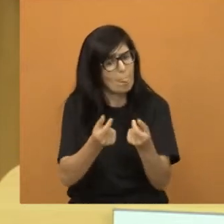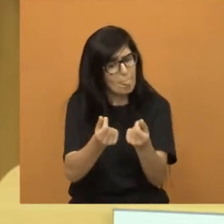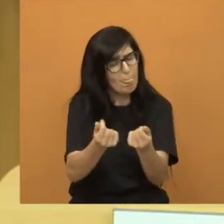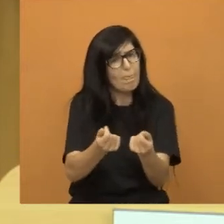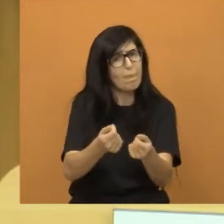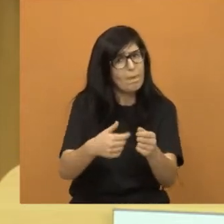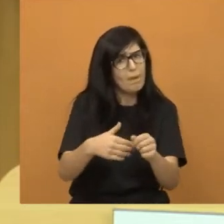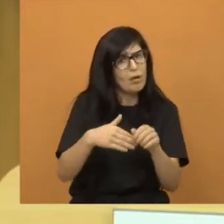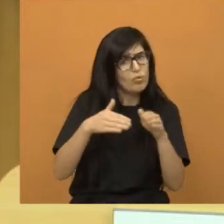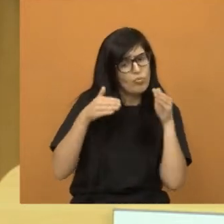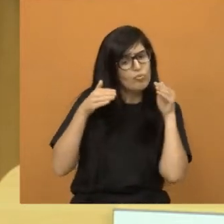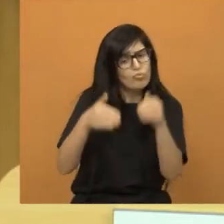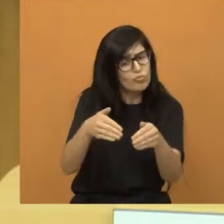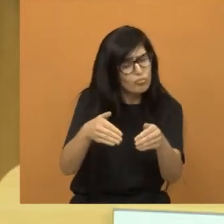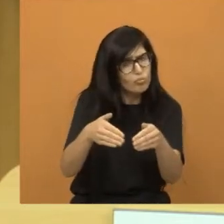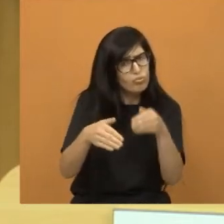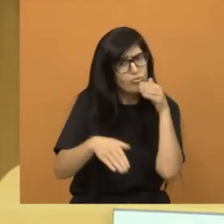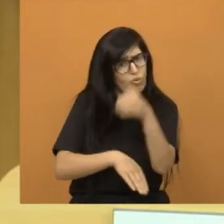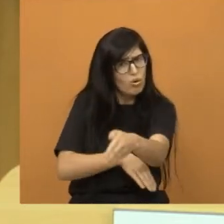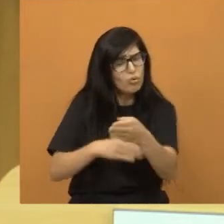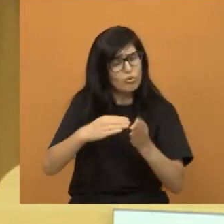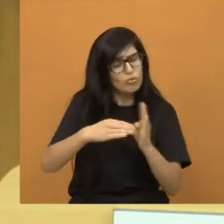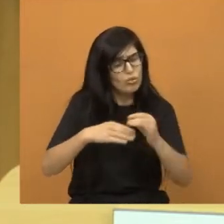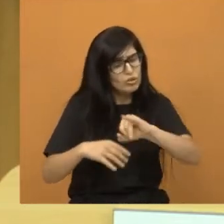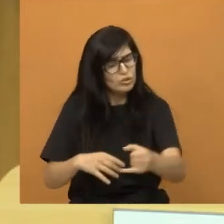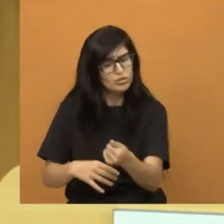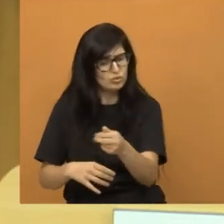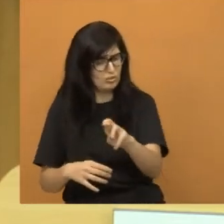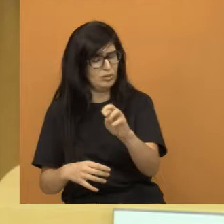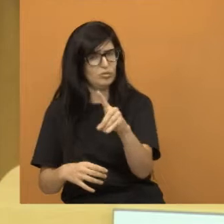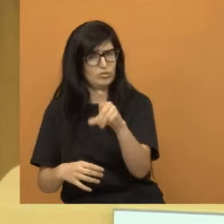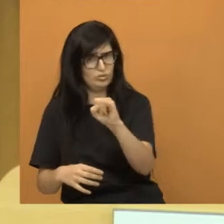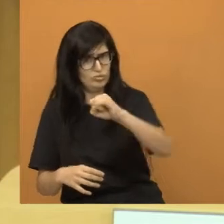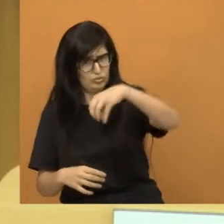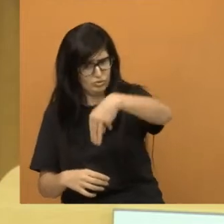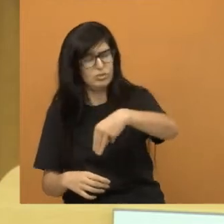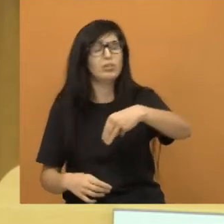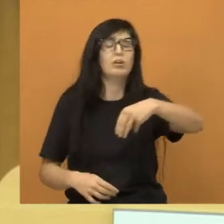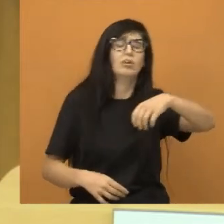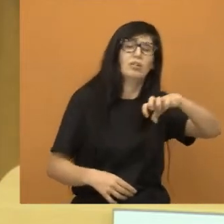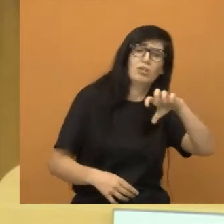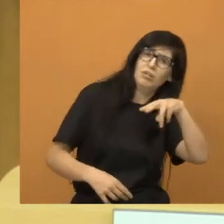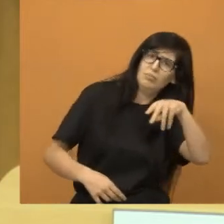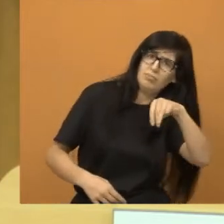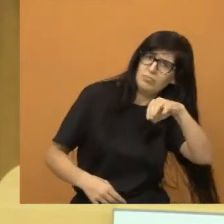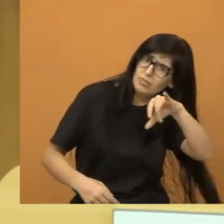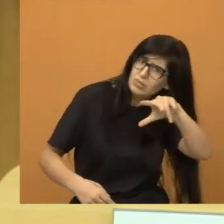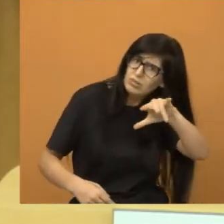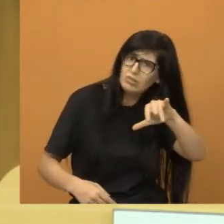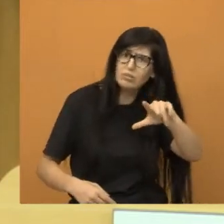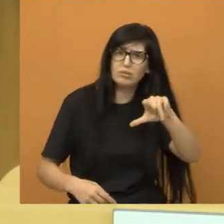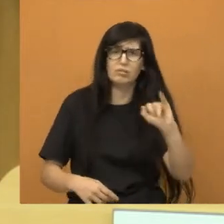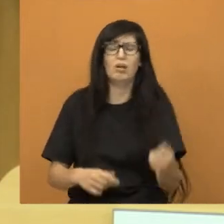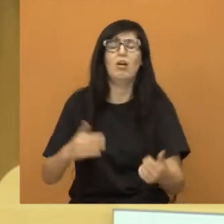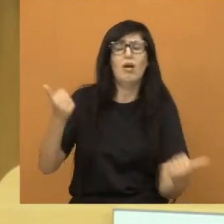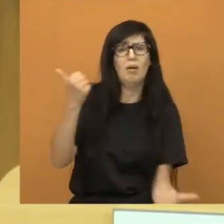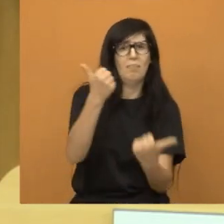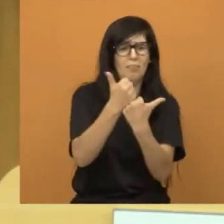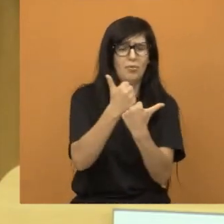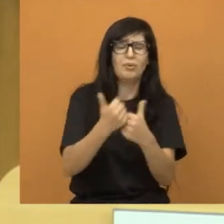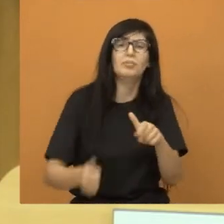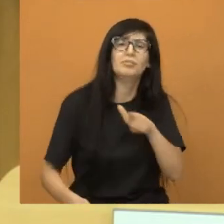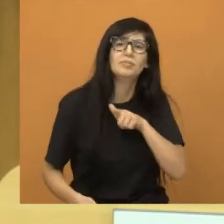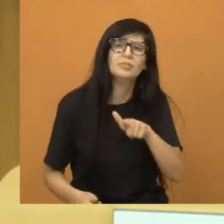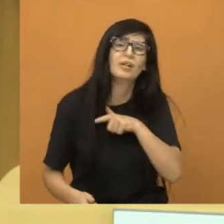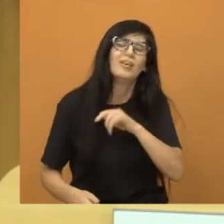Jardim Emília. Portanto, tenham a minha solidariedade e o meu apoio, junto com a comissão. Nós iremos até